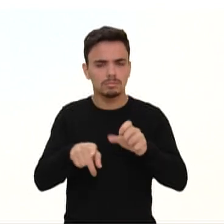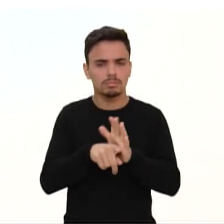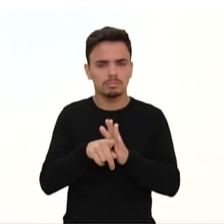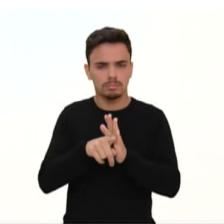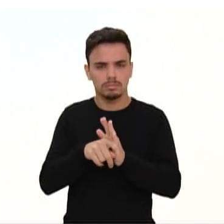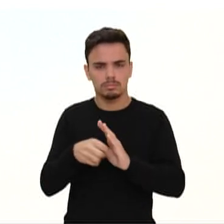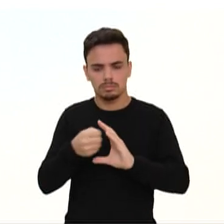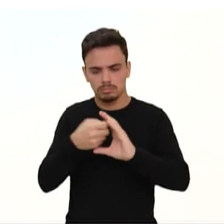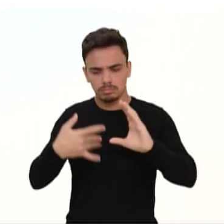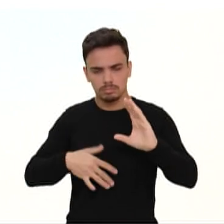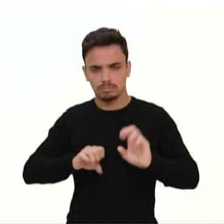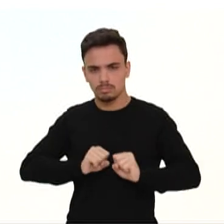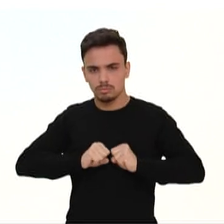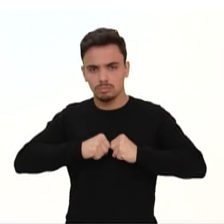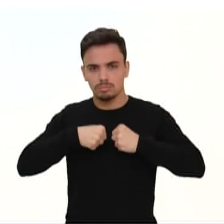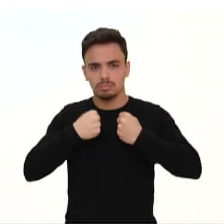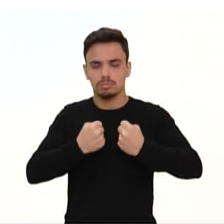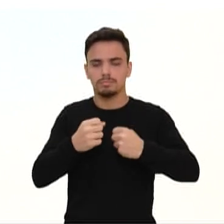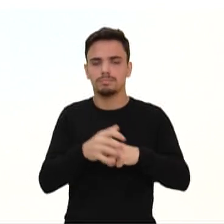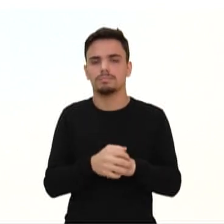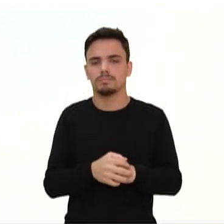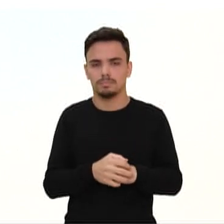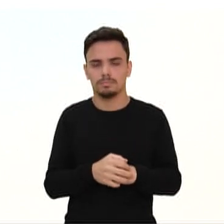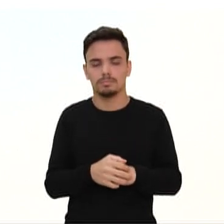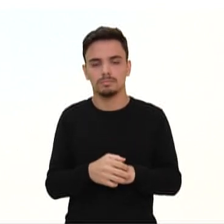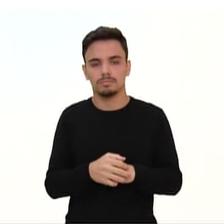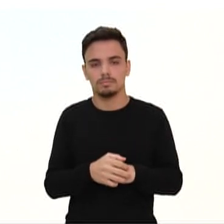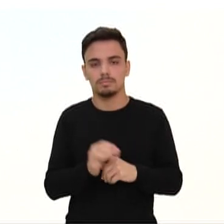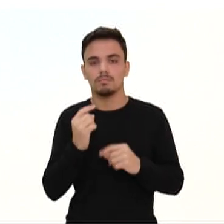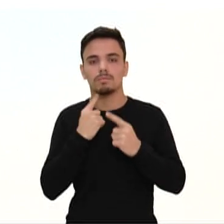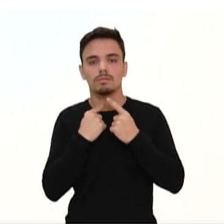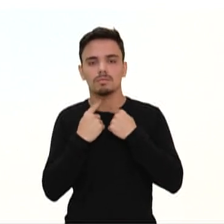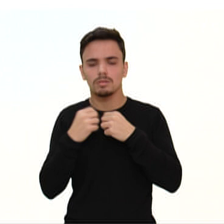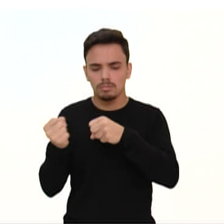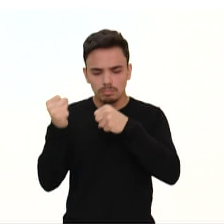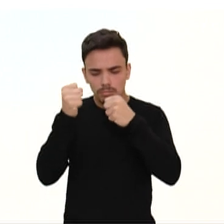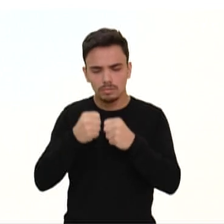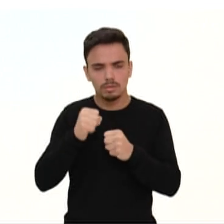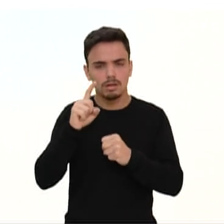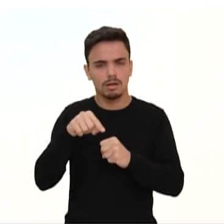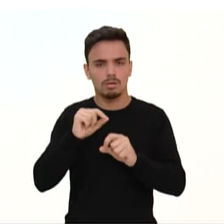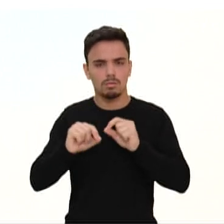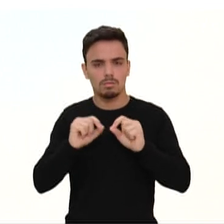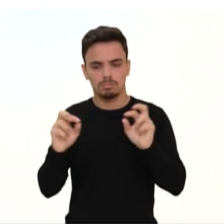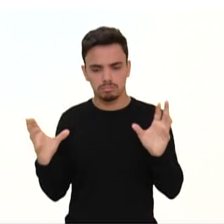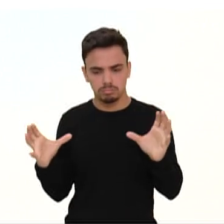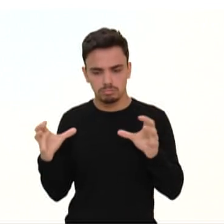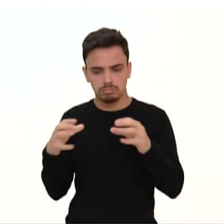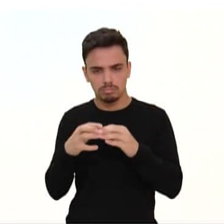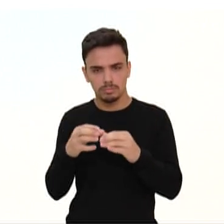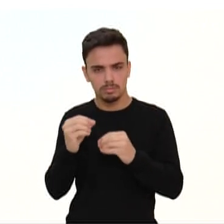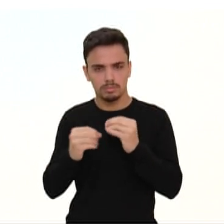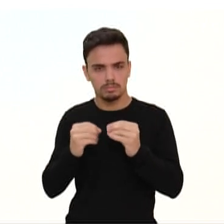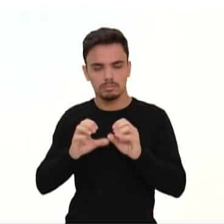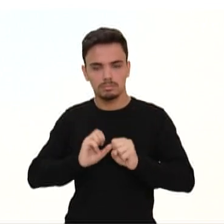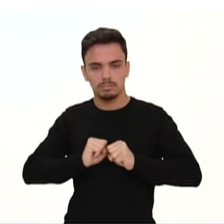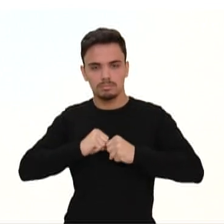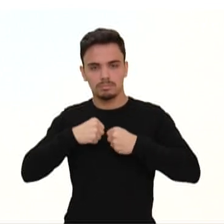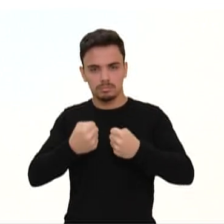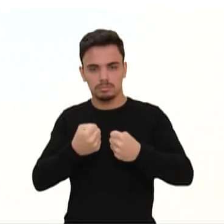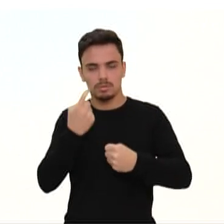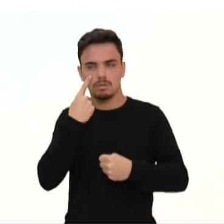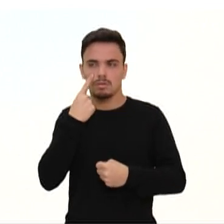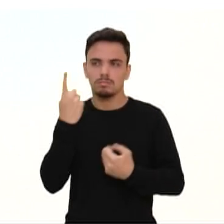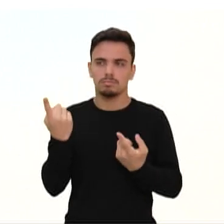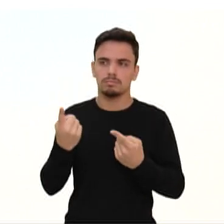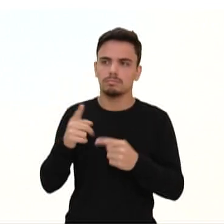de forças. Então, a vontade de poder, ela é a reunião de forças que muitas vezes se opõem.